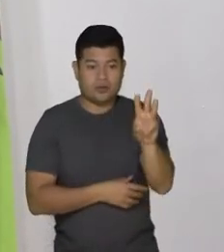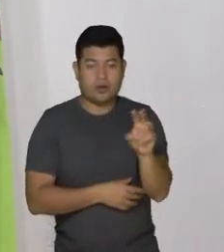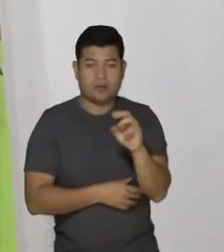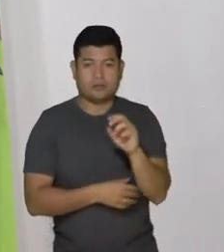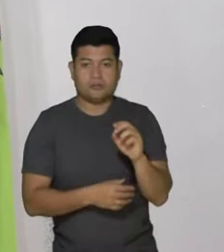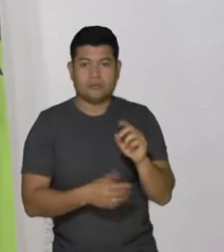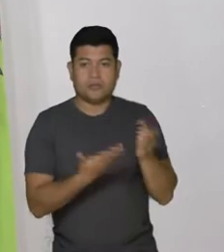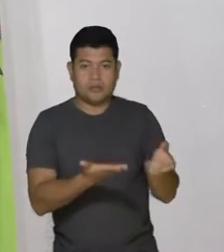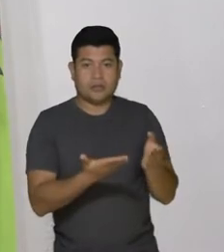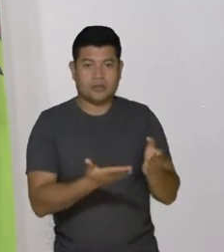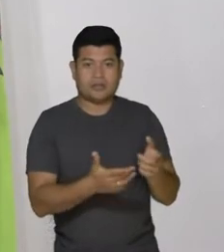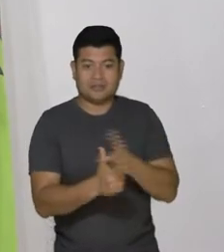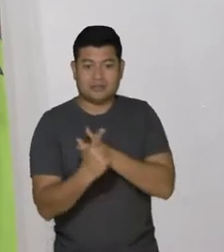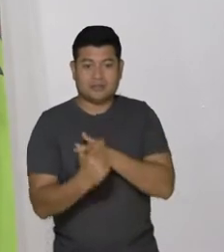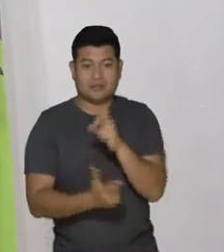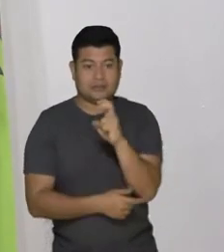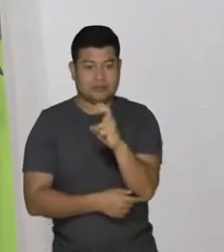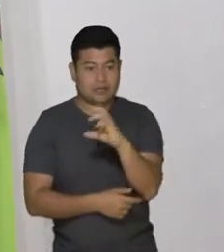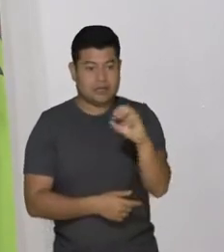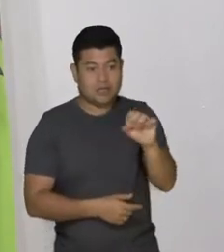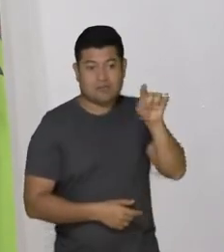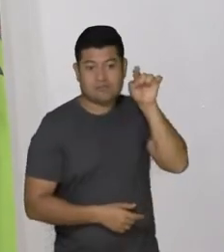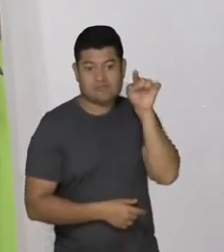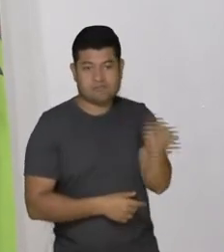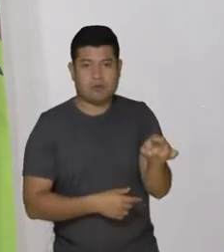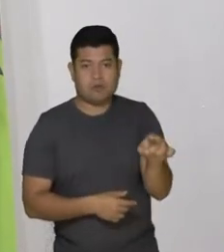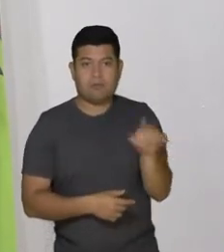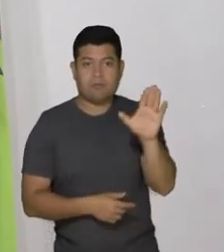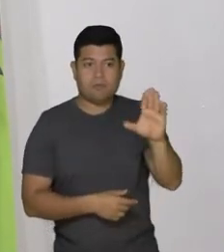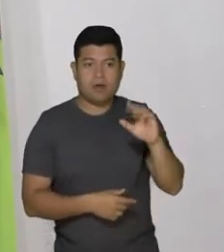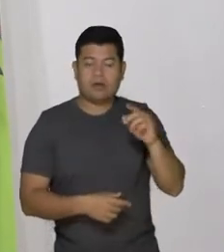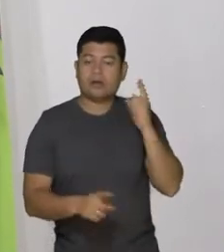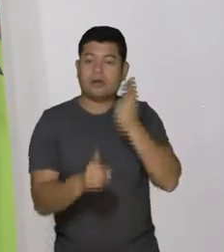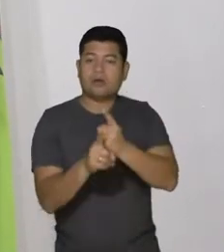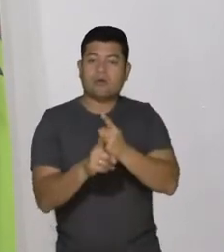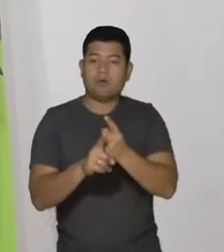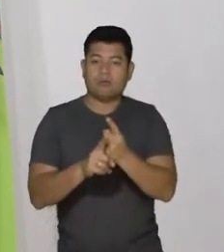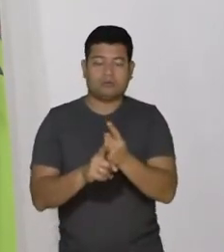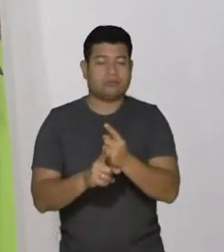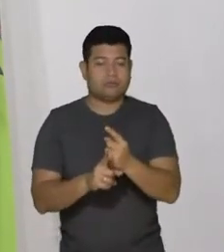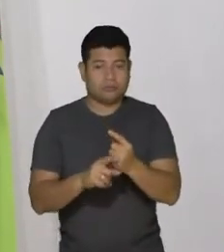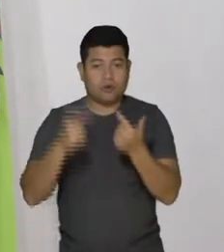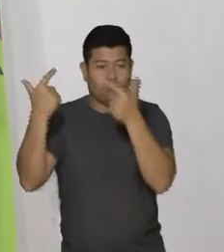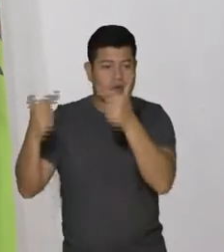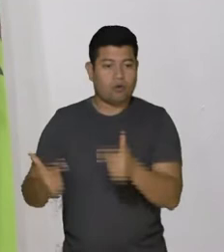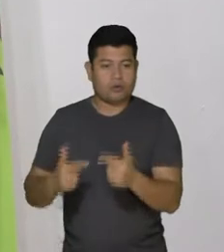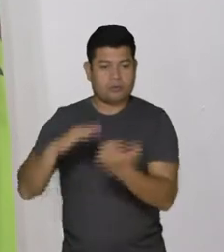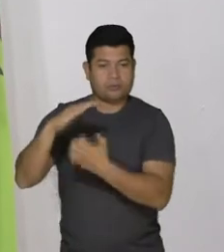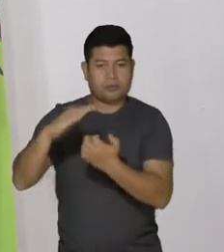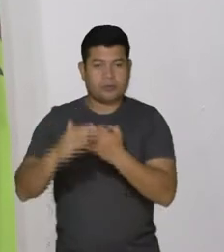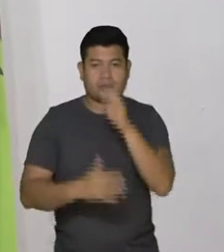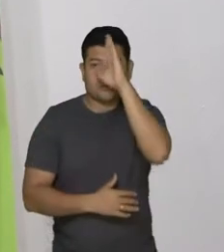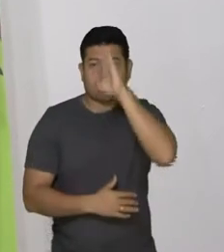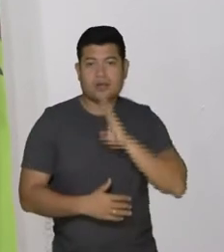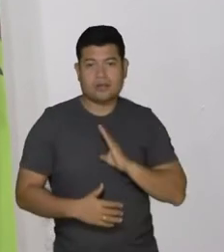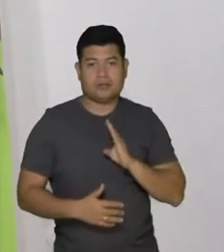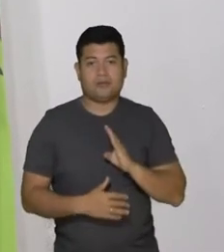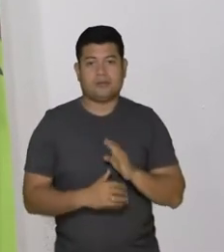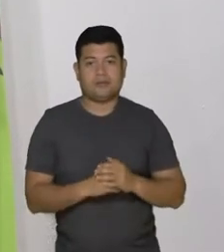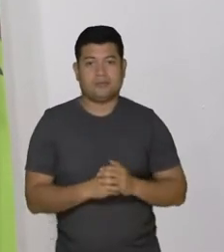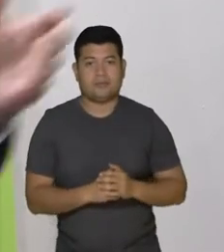se encontra no mercado de graça com o mesmo tal mcdac Isso se